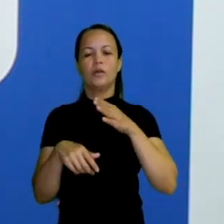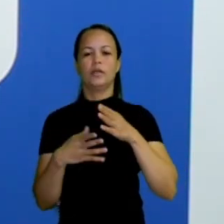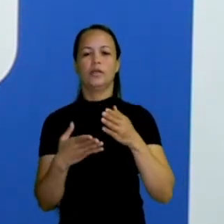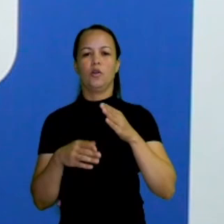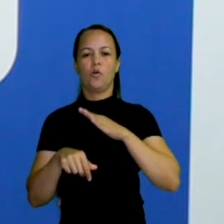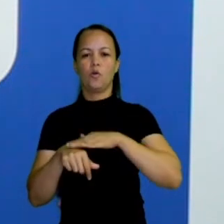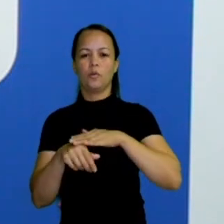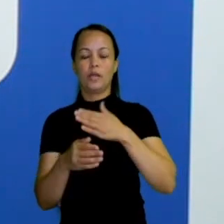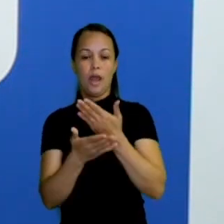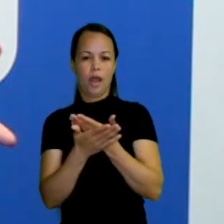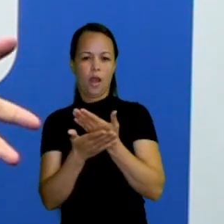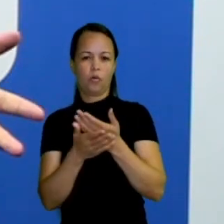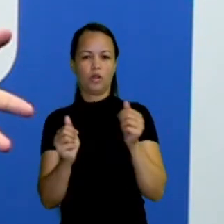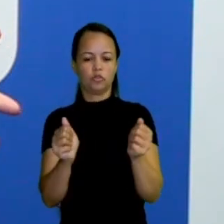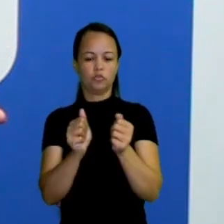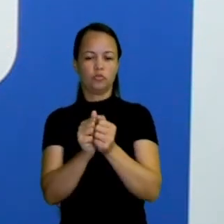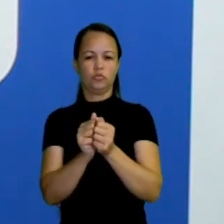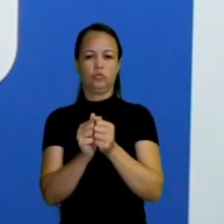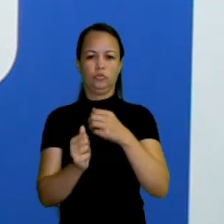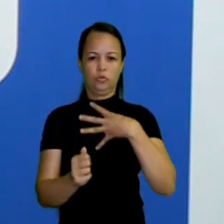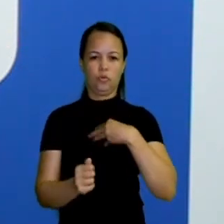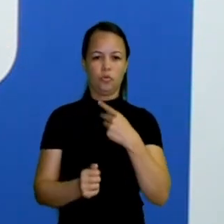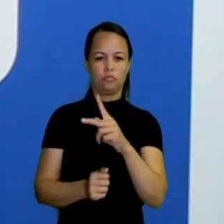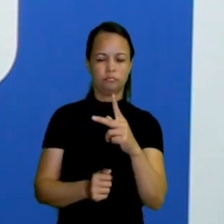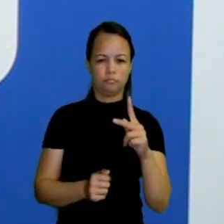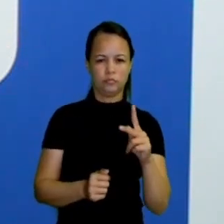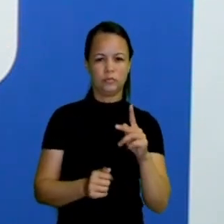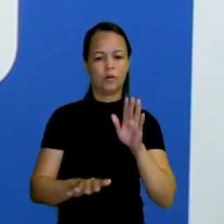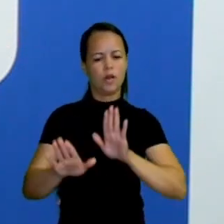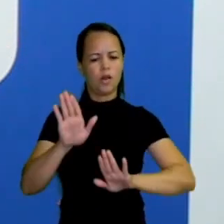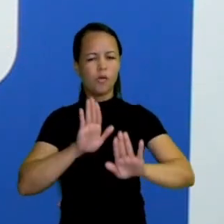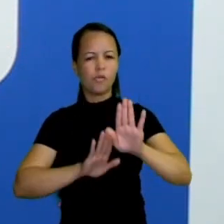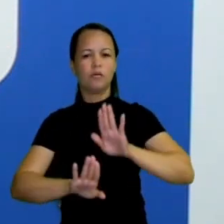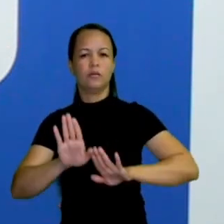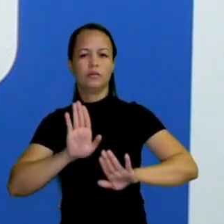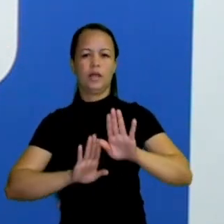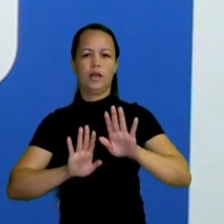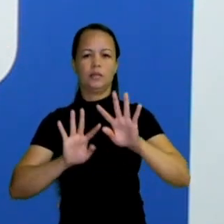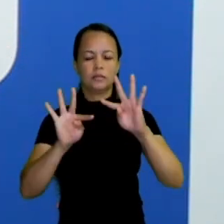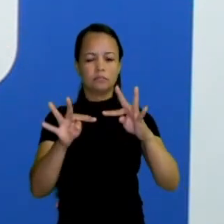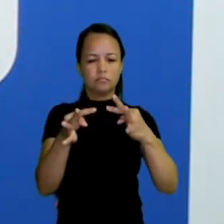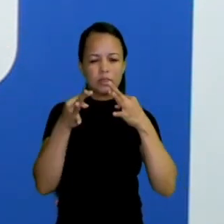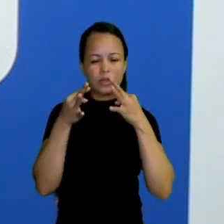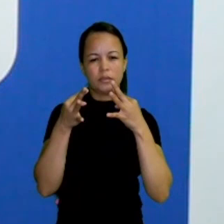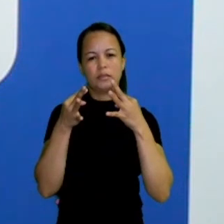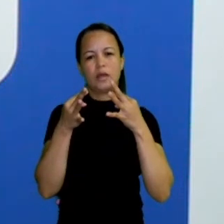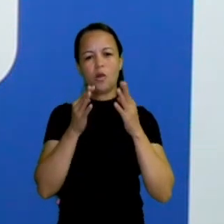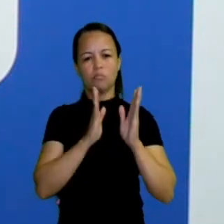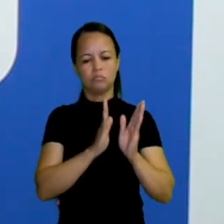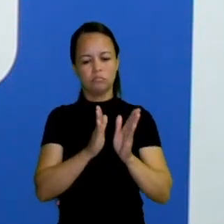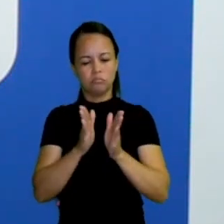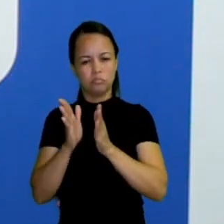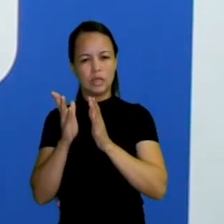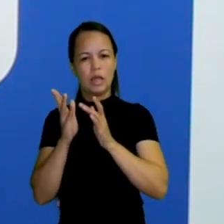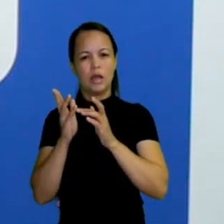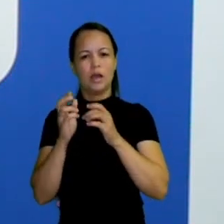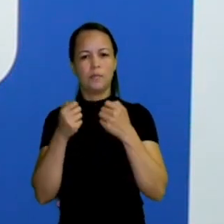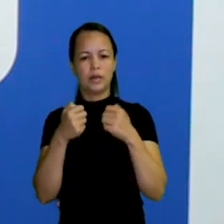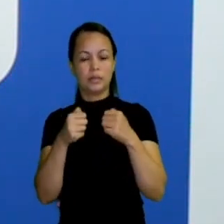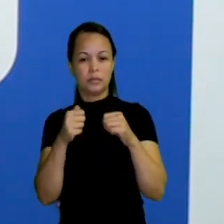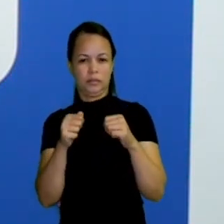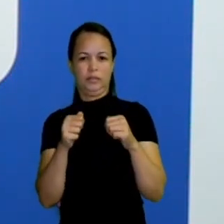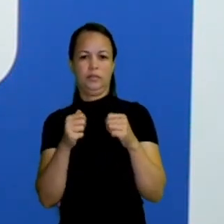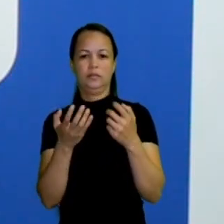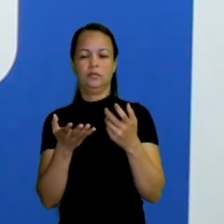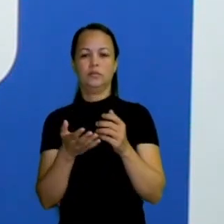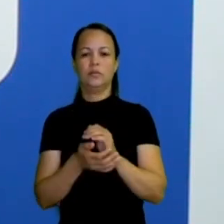com os filhos, tome esses cuidados. Essa atenção momentânea, ela é necessária, porque